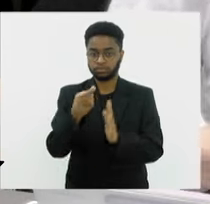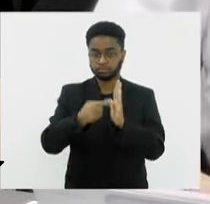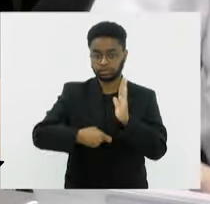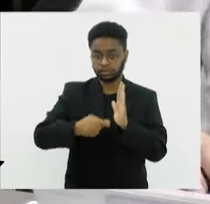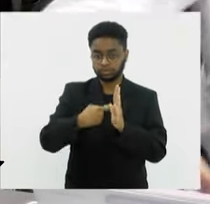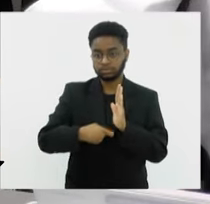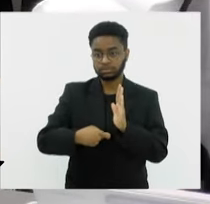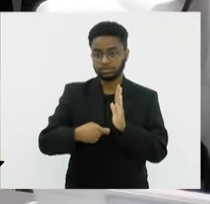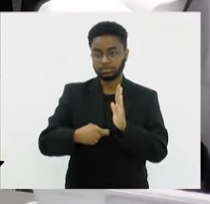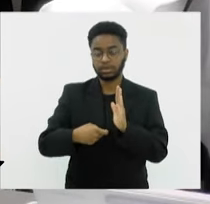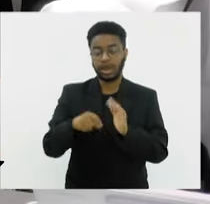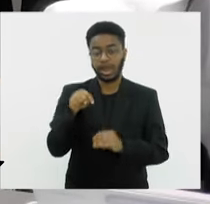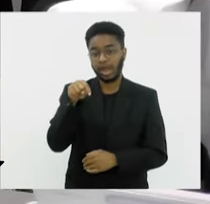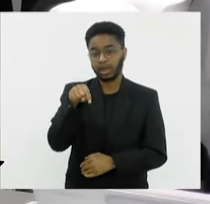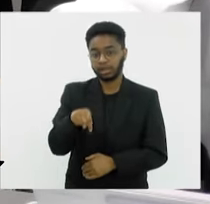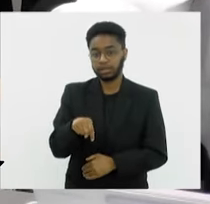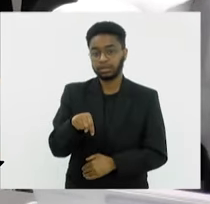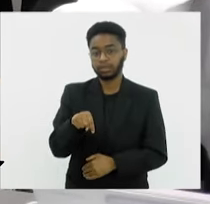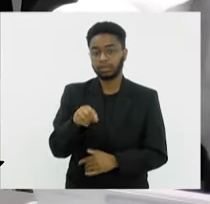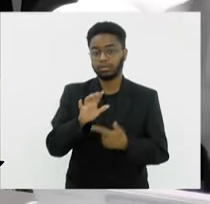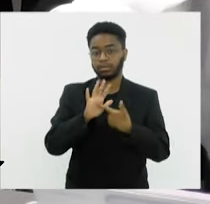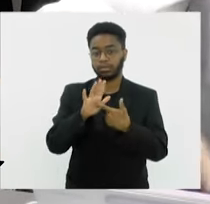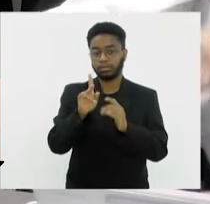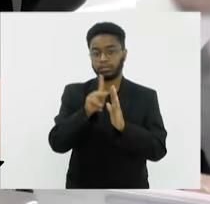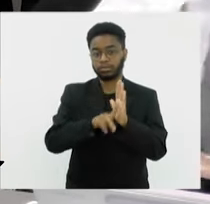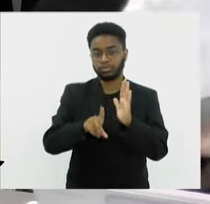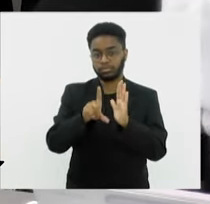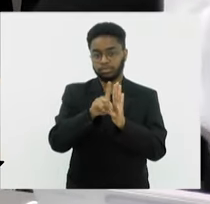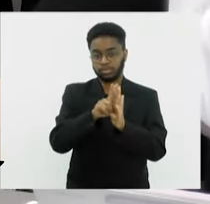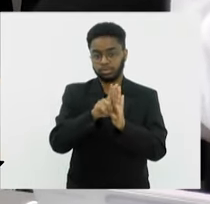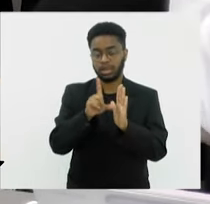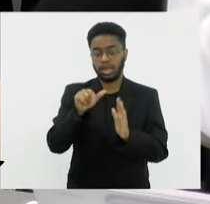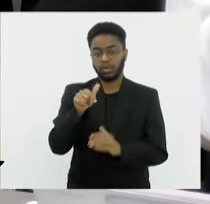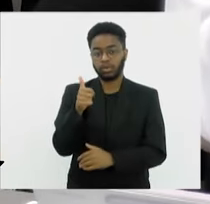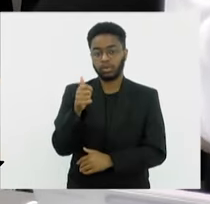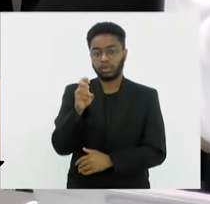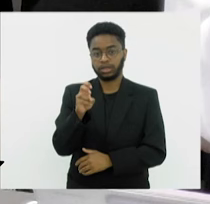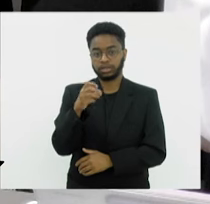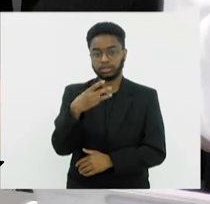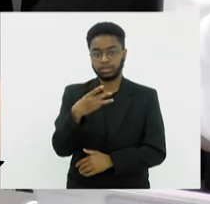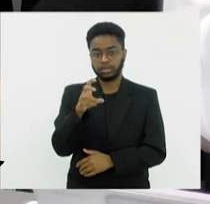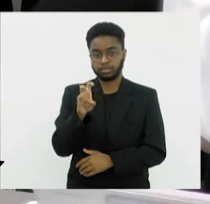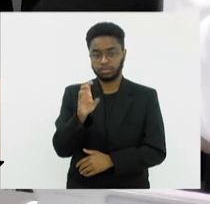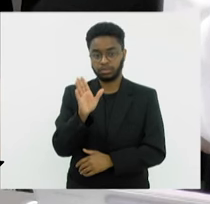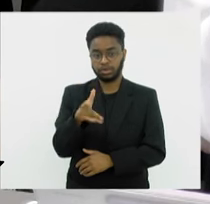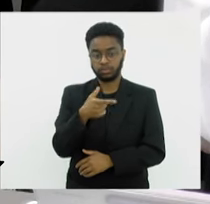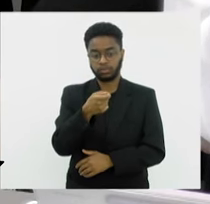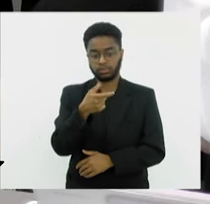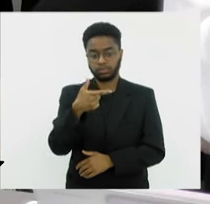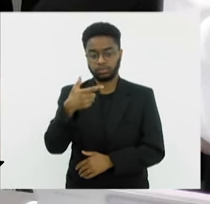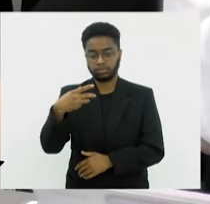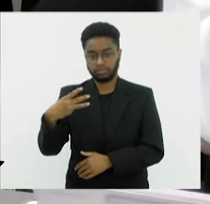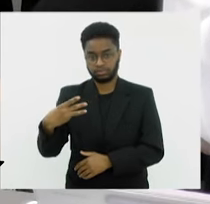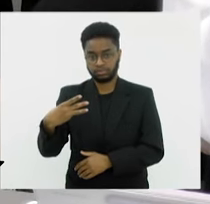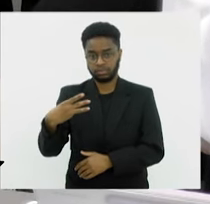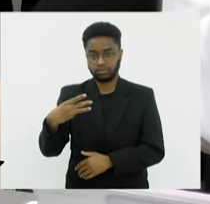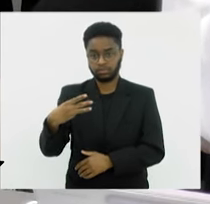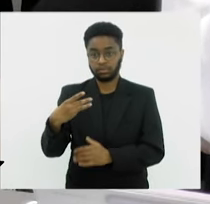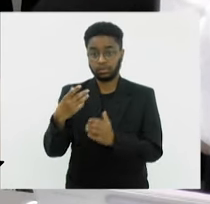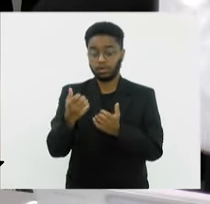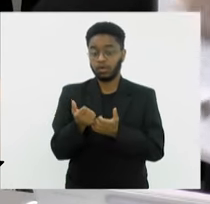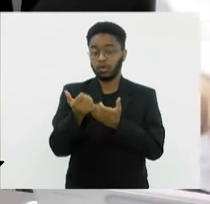aqui, especificamente sobre esse projeto de lei, que é o 1535 de 2023, ele está